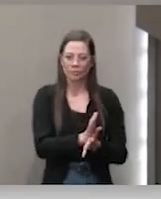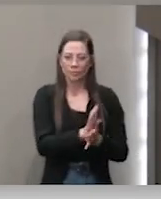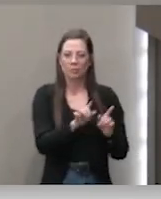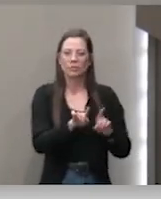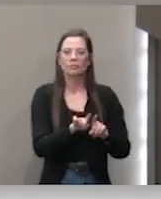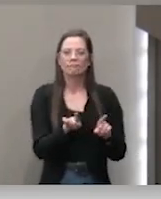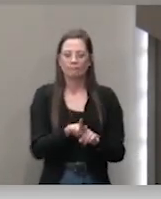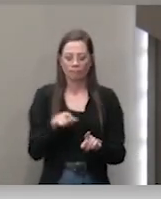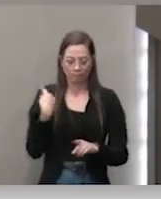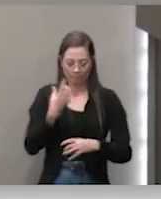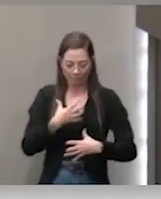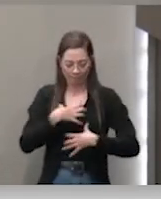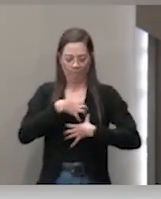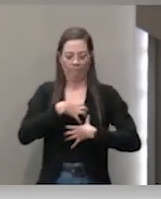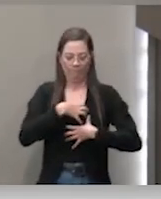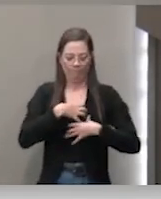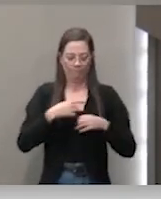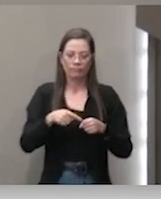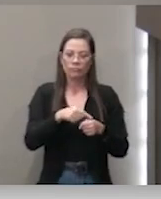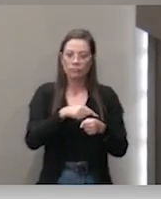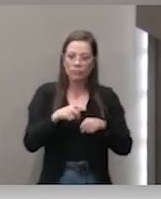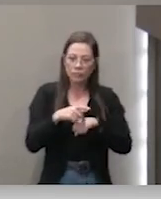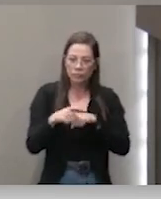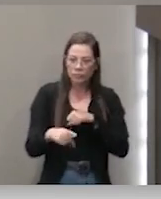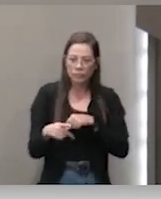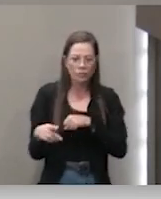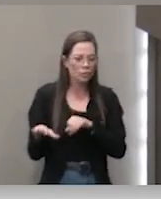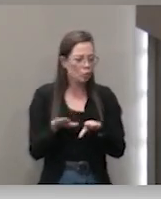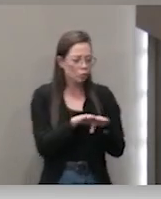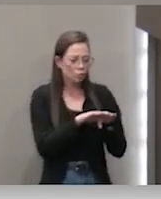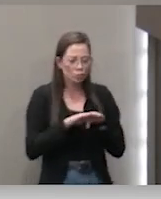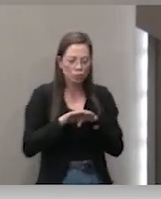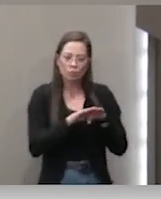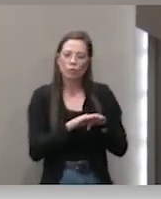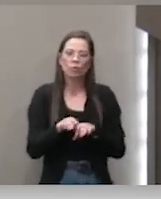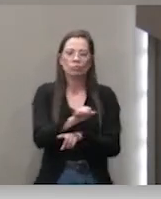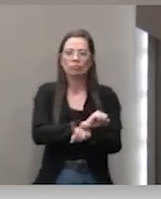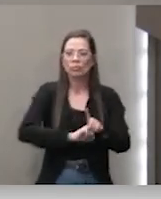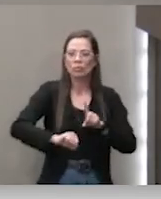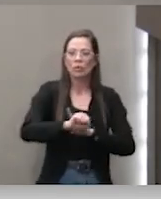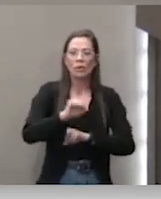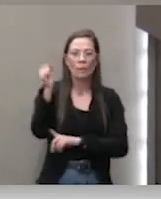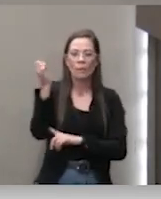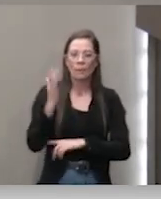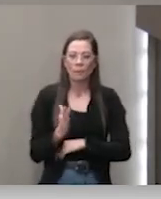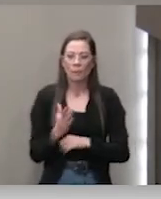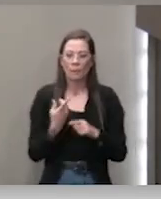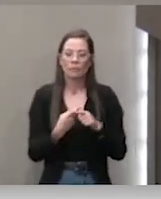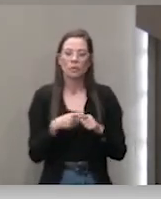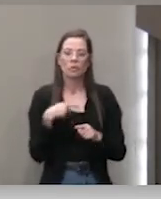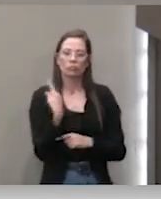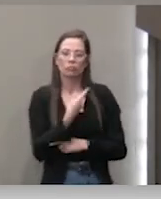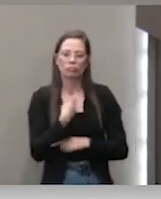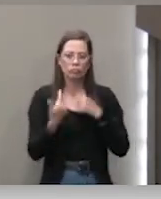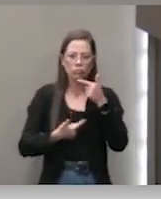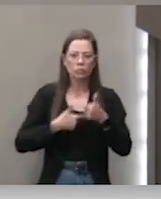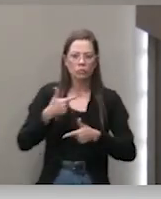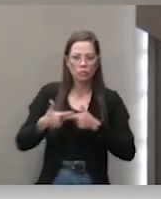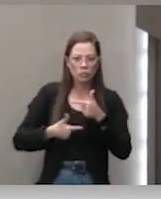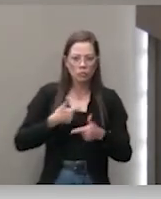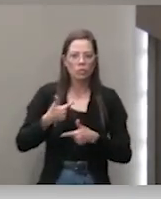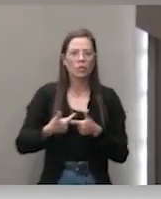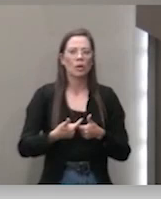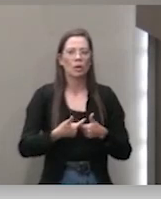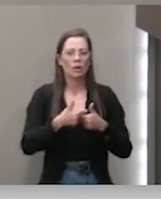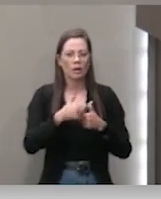nos choca, mesmo aqui em Passo Fundo, choca toda a sociedade brasileira. Porque nós trabalhamos diuturnamente